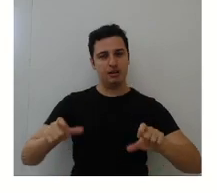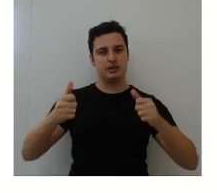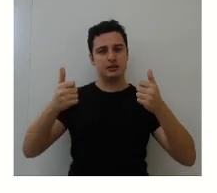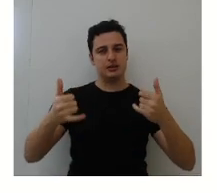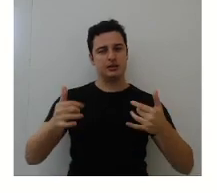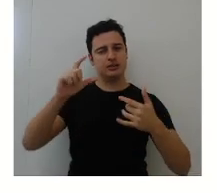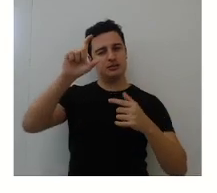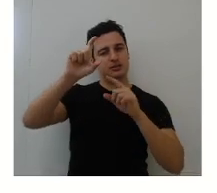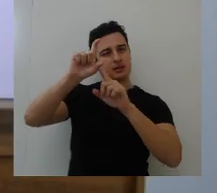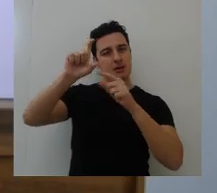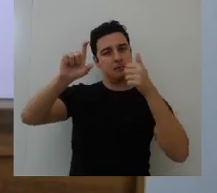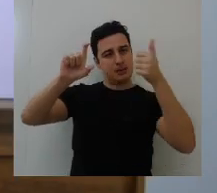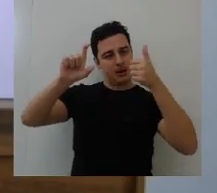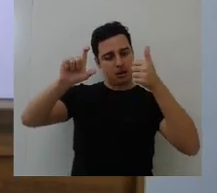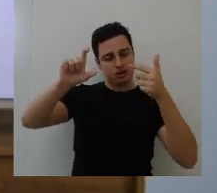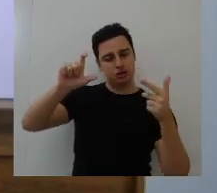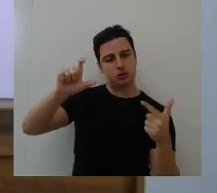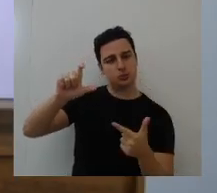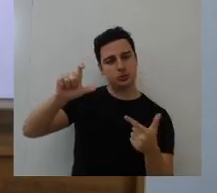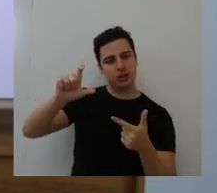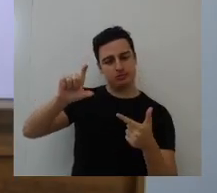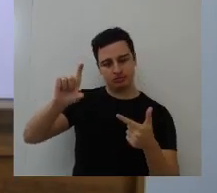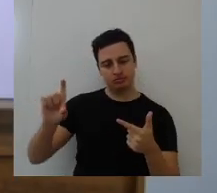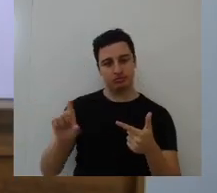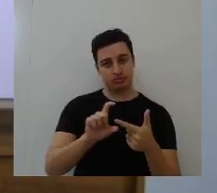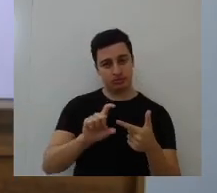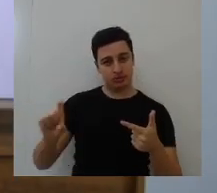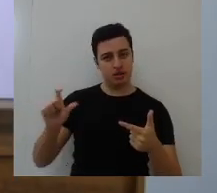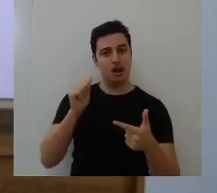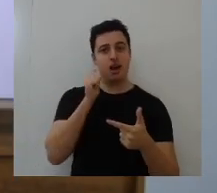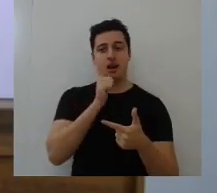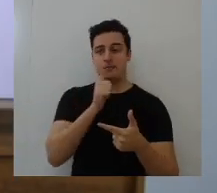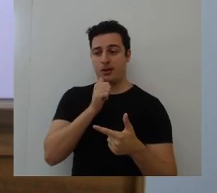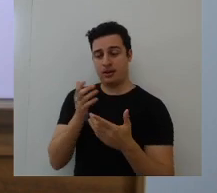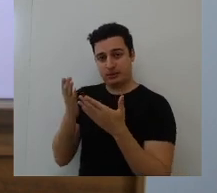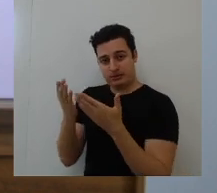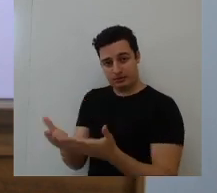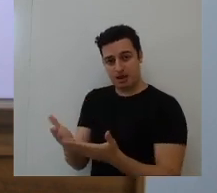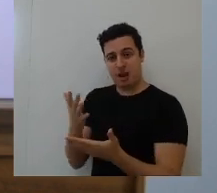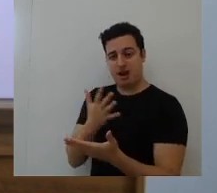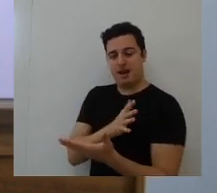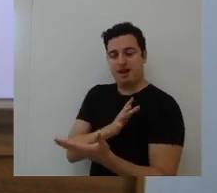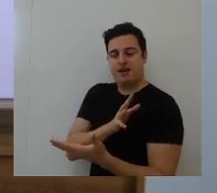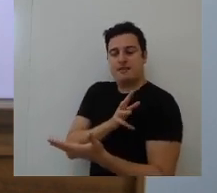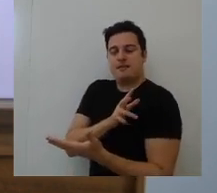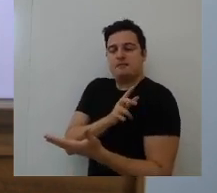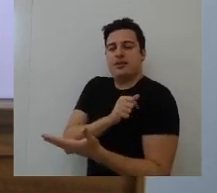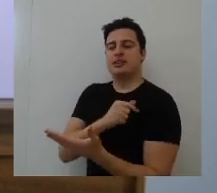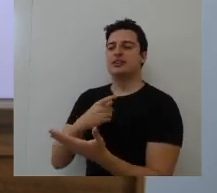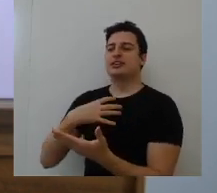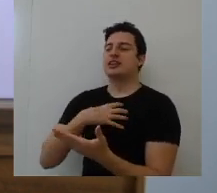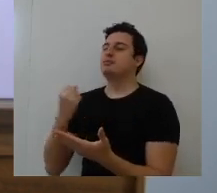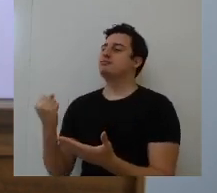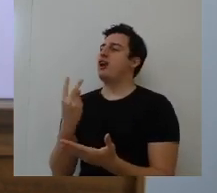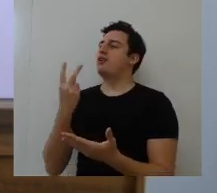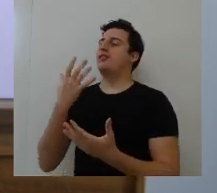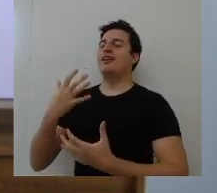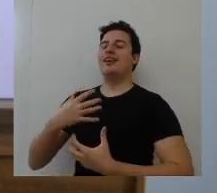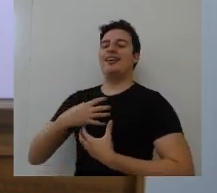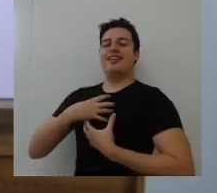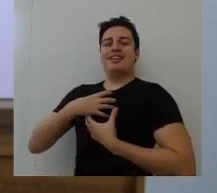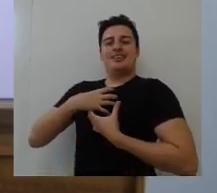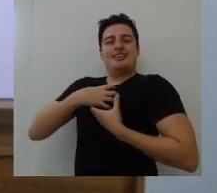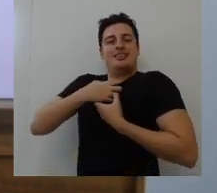na segunda estrofe, diz que se a mulher ela é amada, ela se sente valorizada e